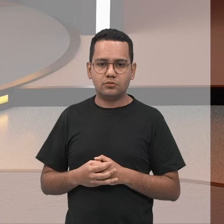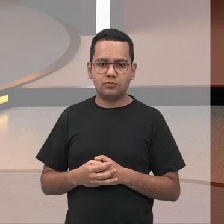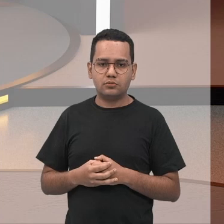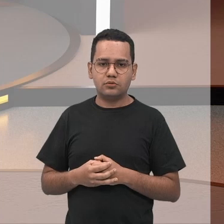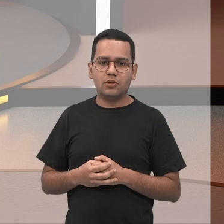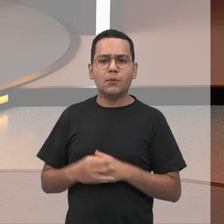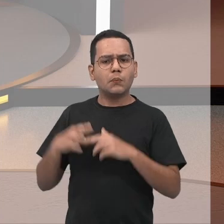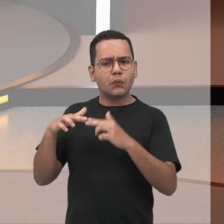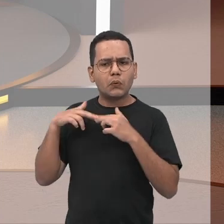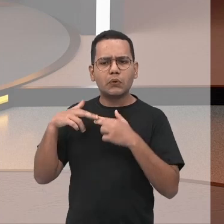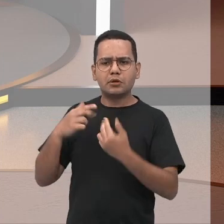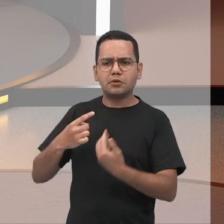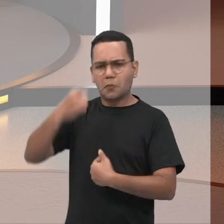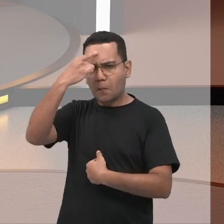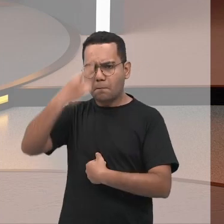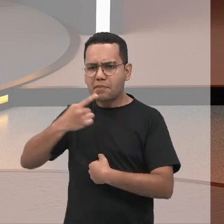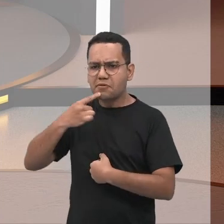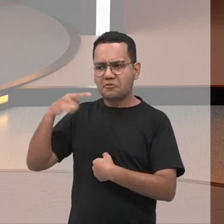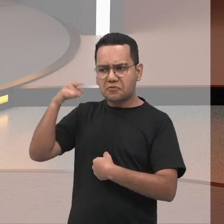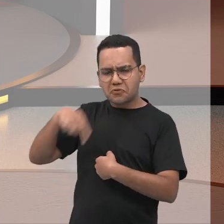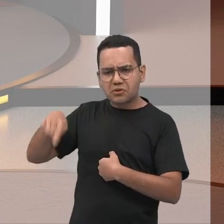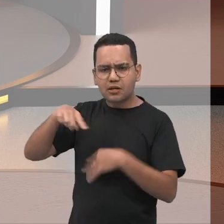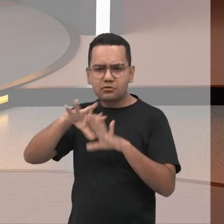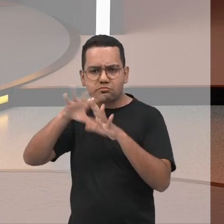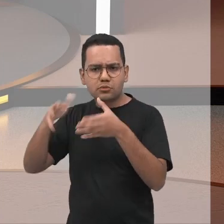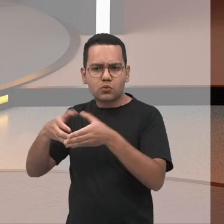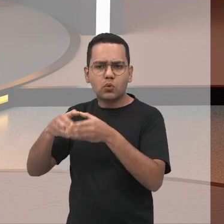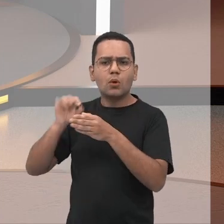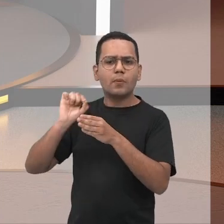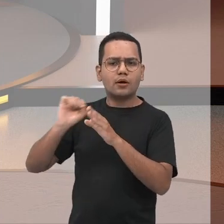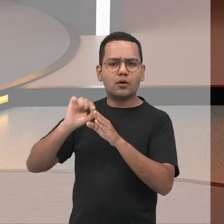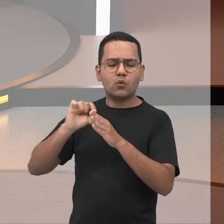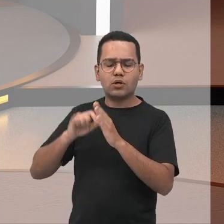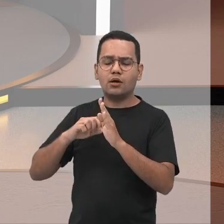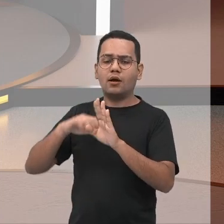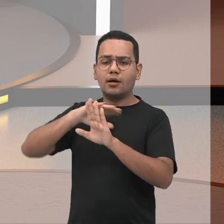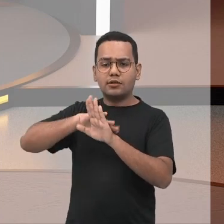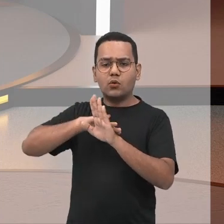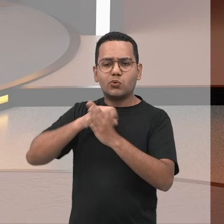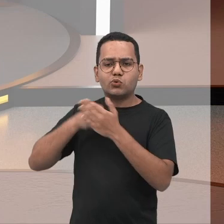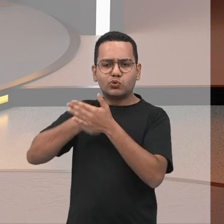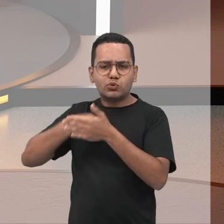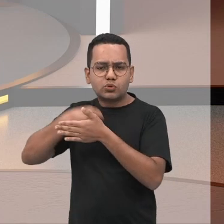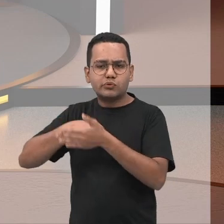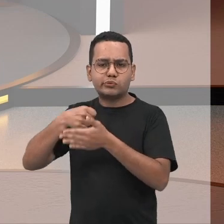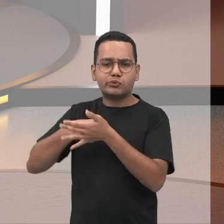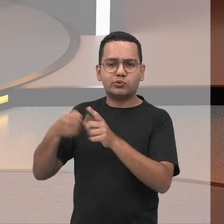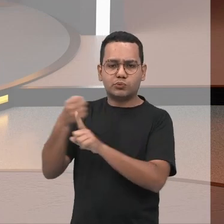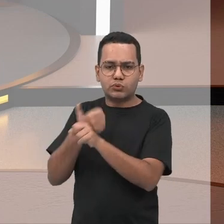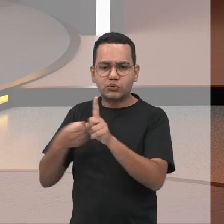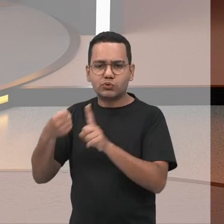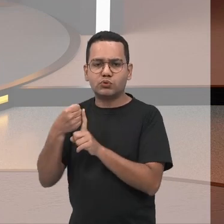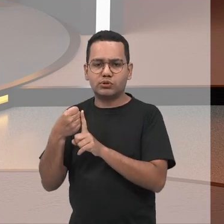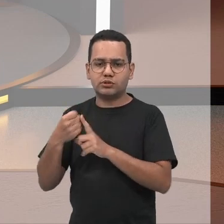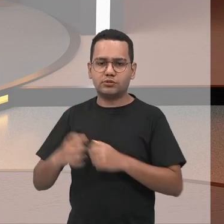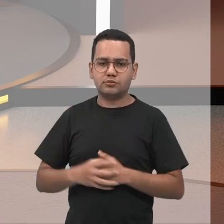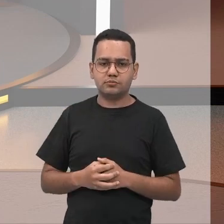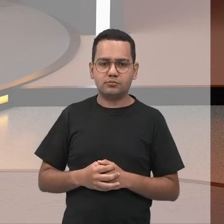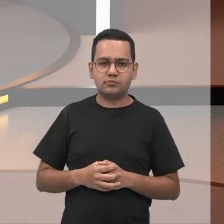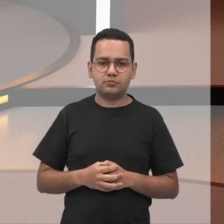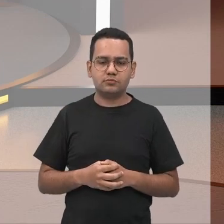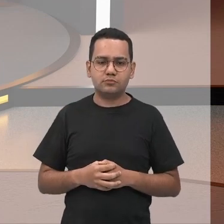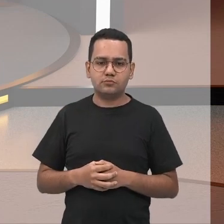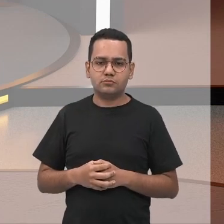identificavam-se ideologicamente com a classe média e era constituída eles tinham